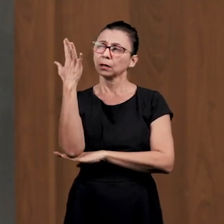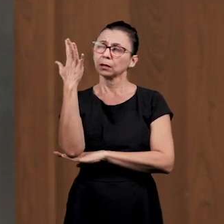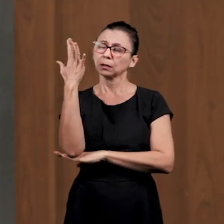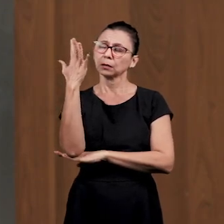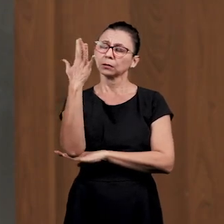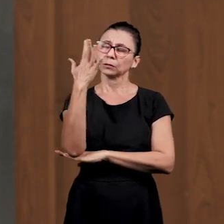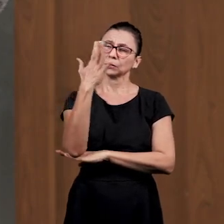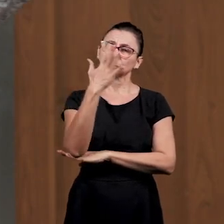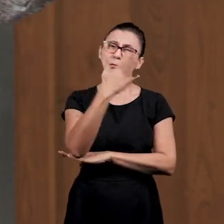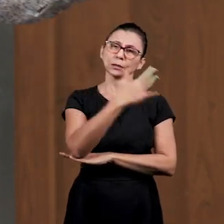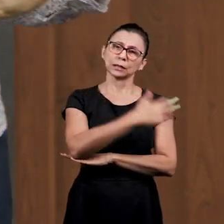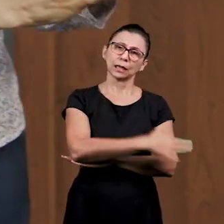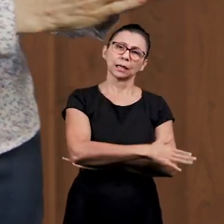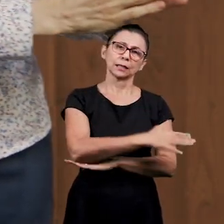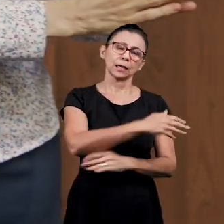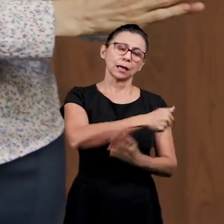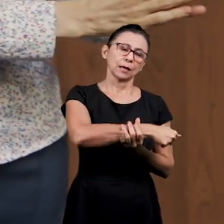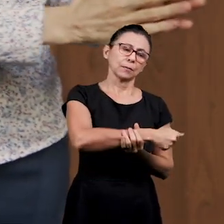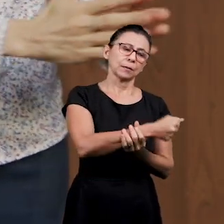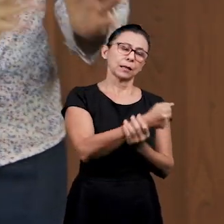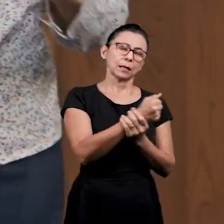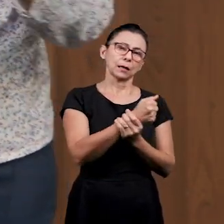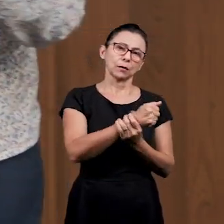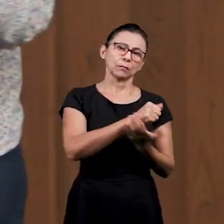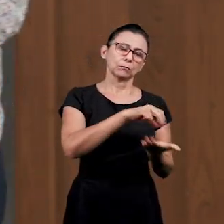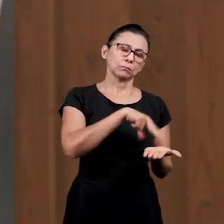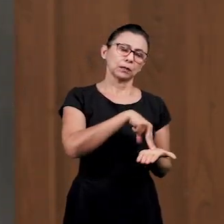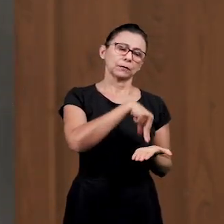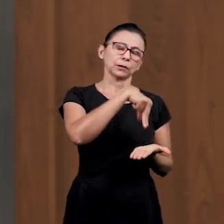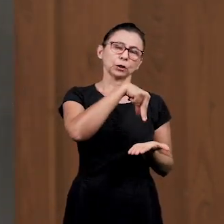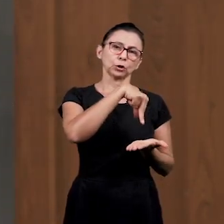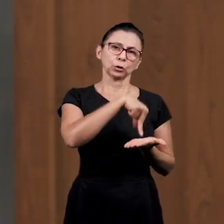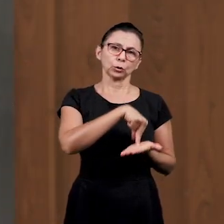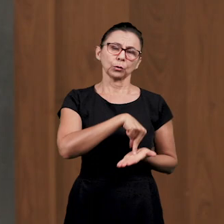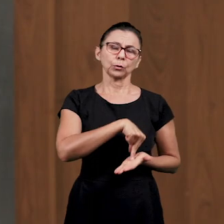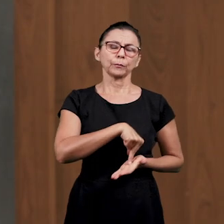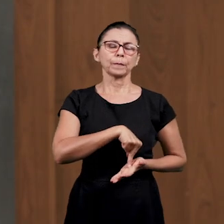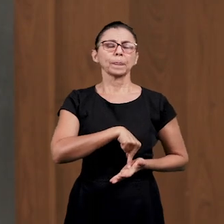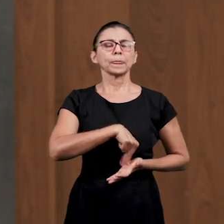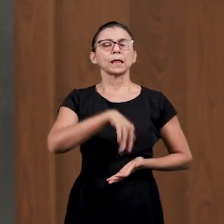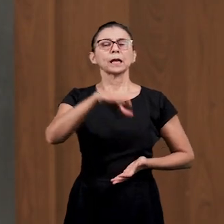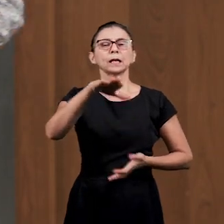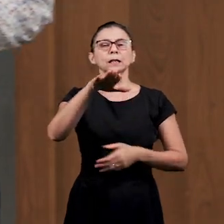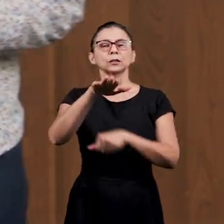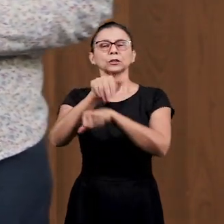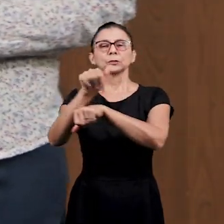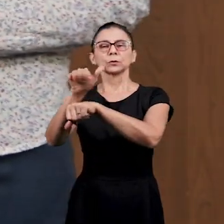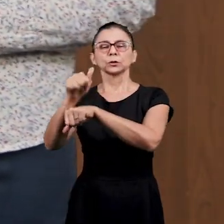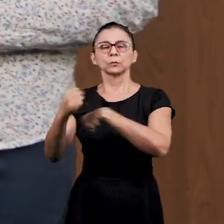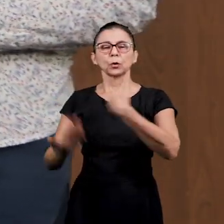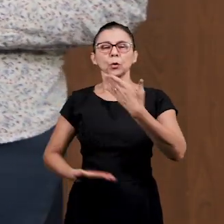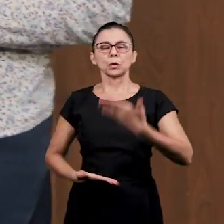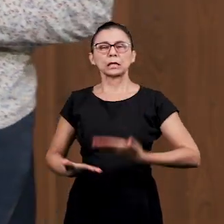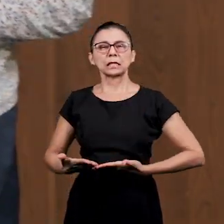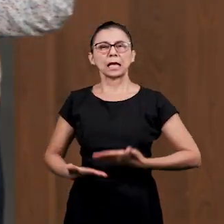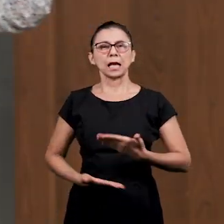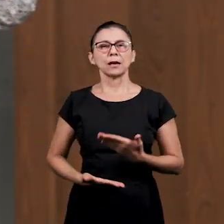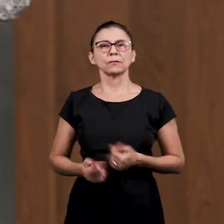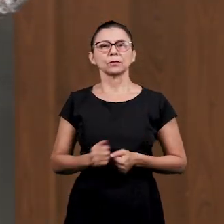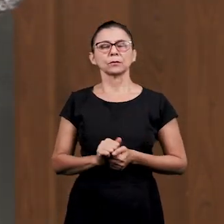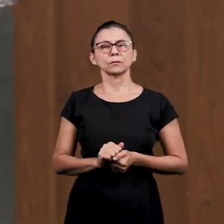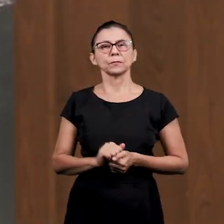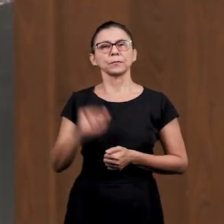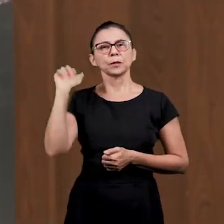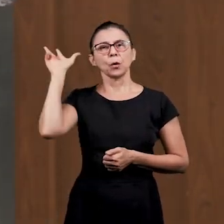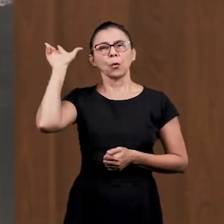lenha, chamou os moços, pegou o jumento e partiu para a região do Monte Moriá, onde